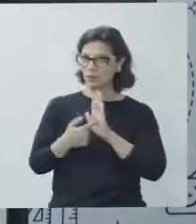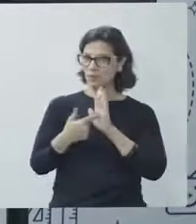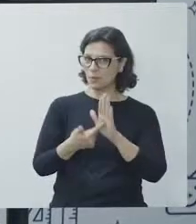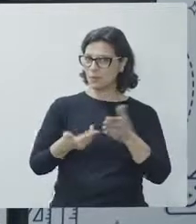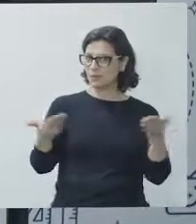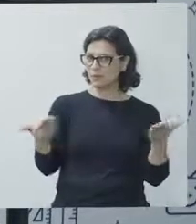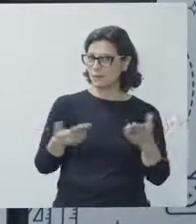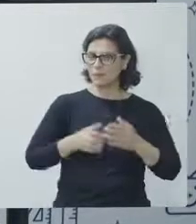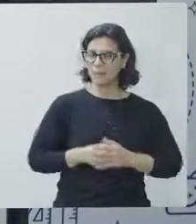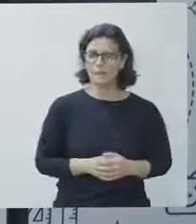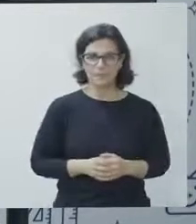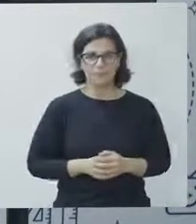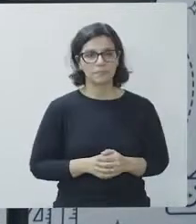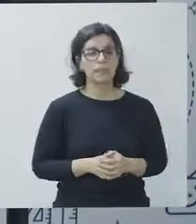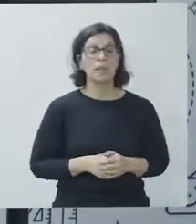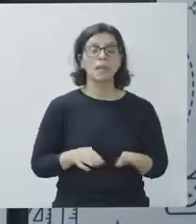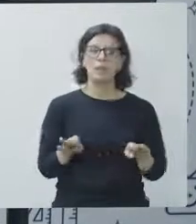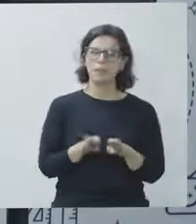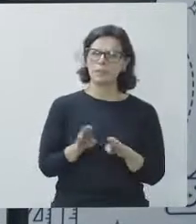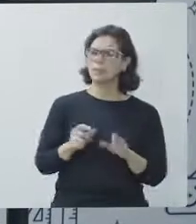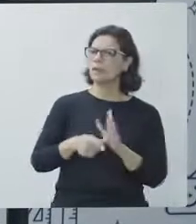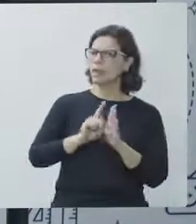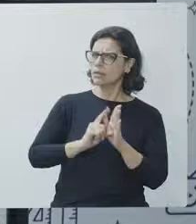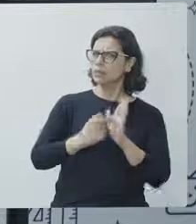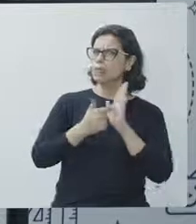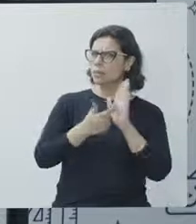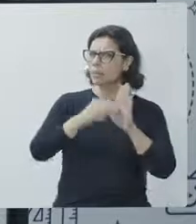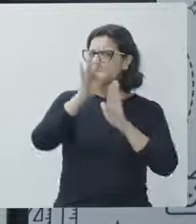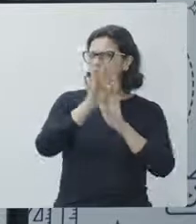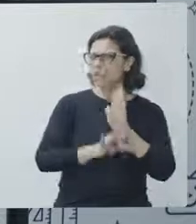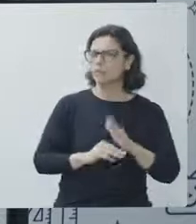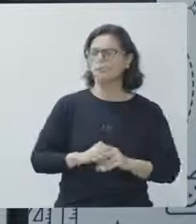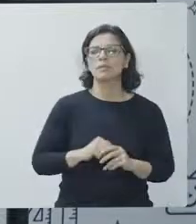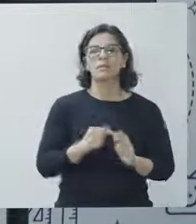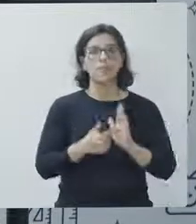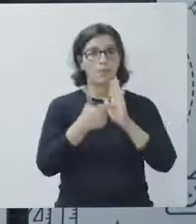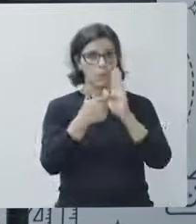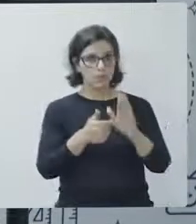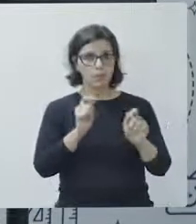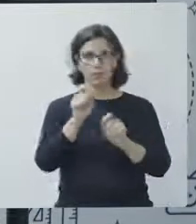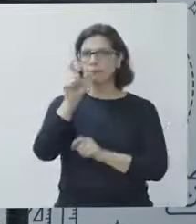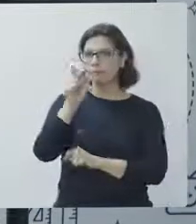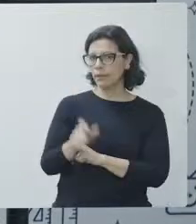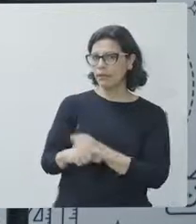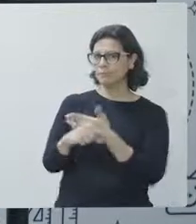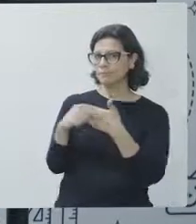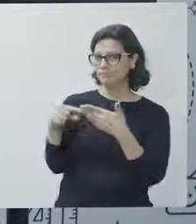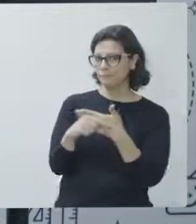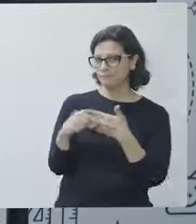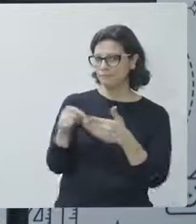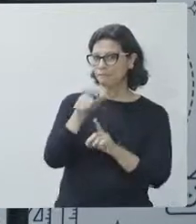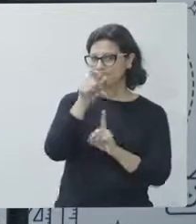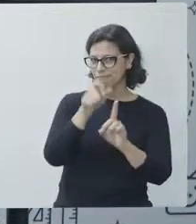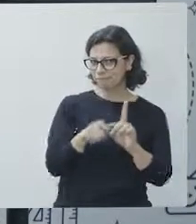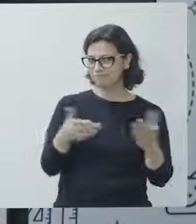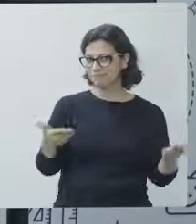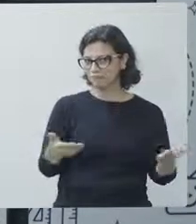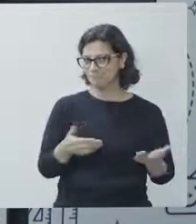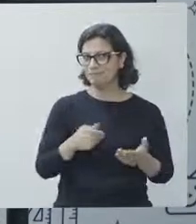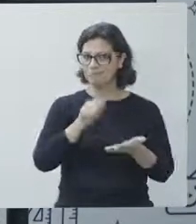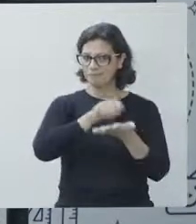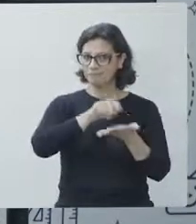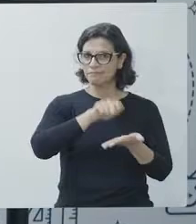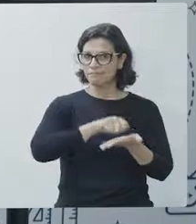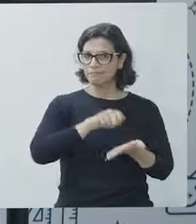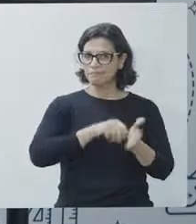apresentar para vocês. Mas claro que antes de apresentar o texto, eu vou apresentar quem? Vou apresentar a pessoa que